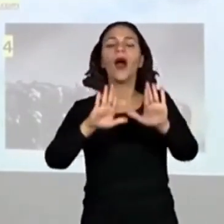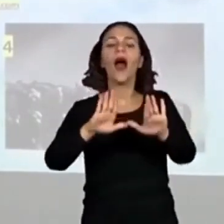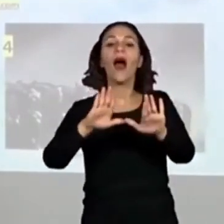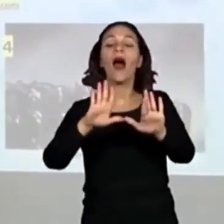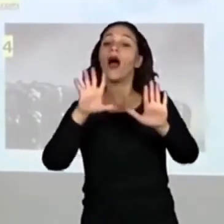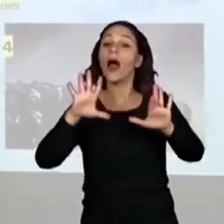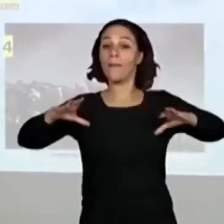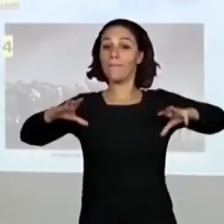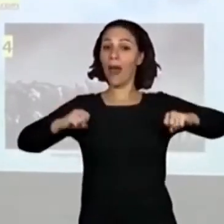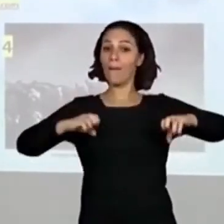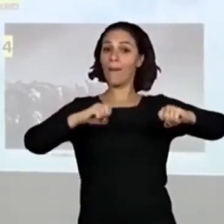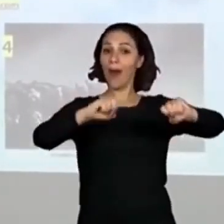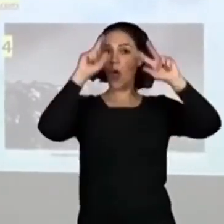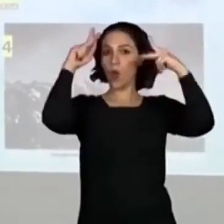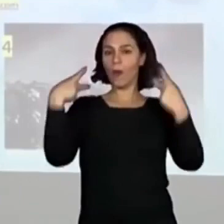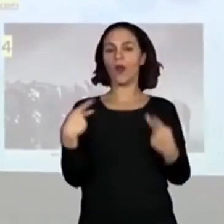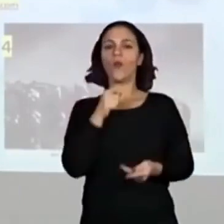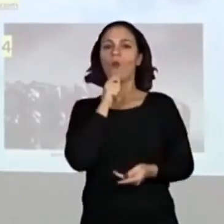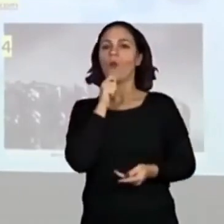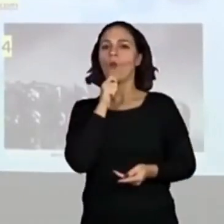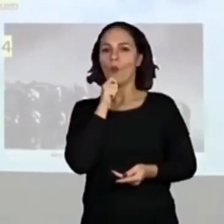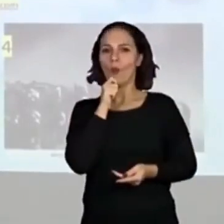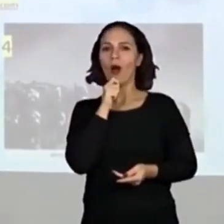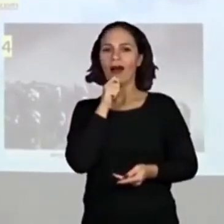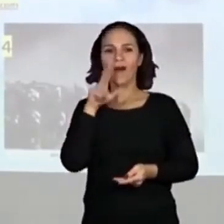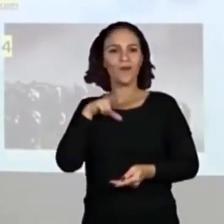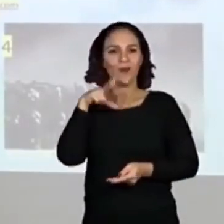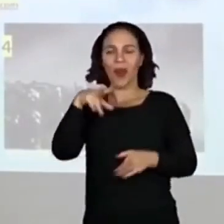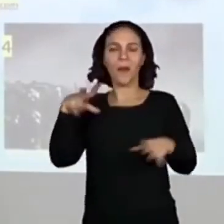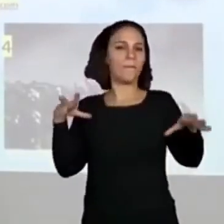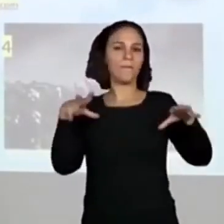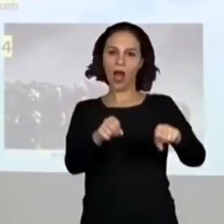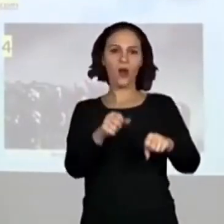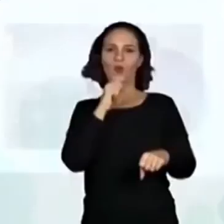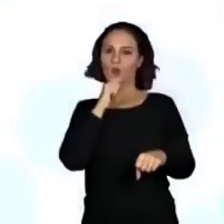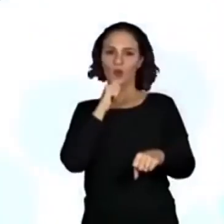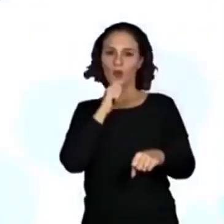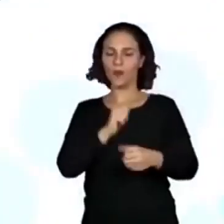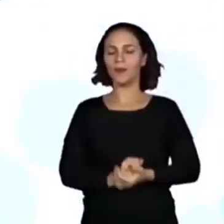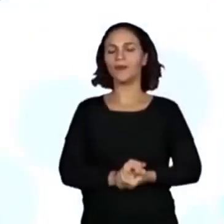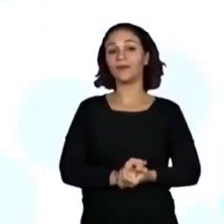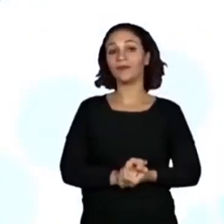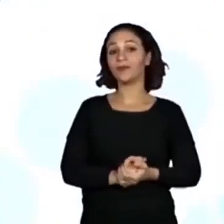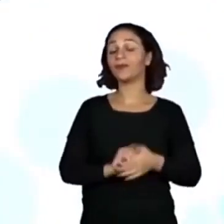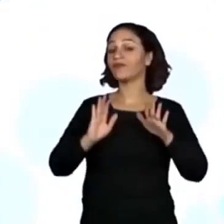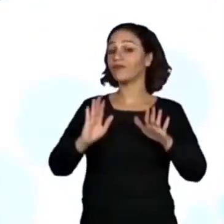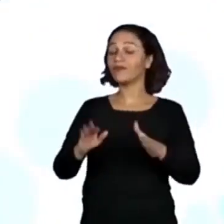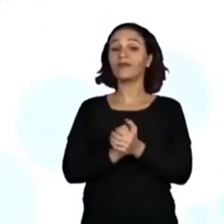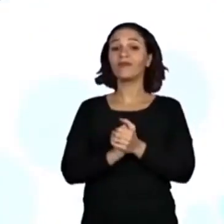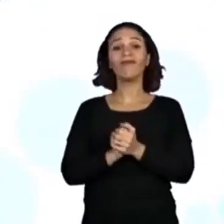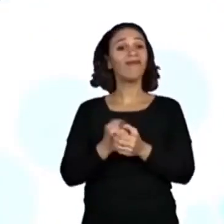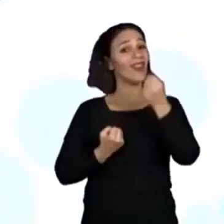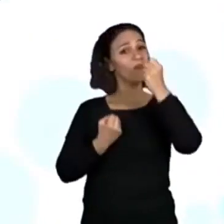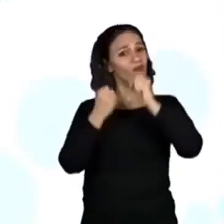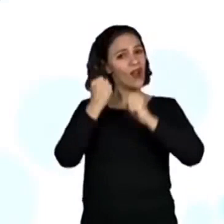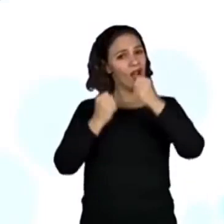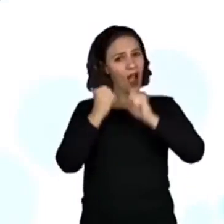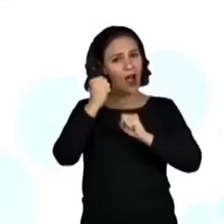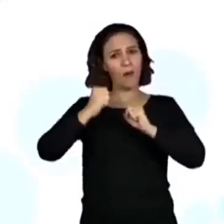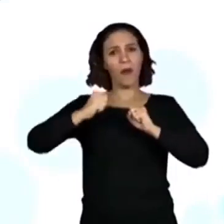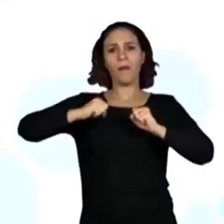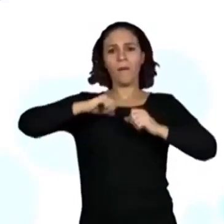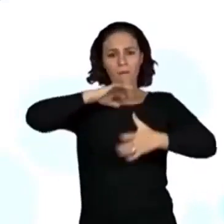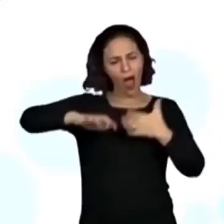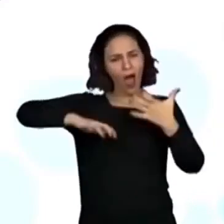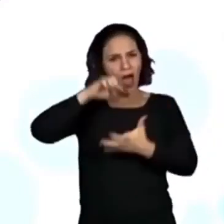a ocupação dos portugueses nesse território. Antes da industrialização aqui no estado de São